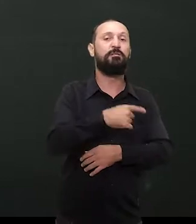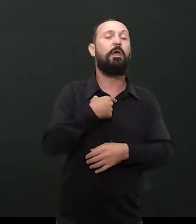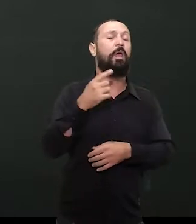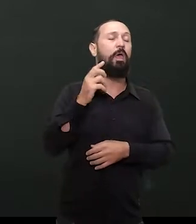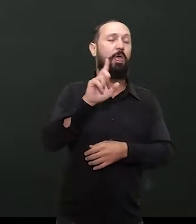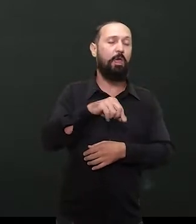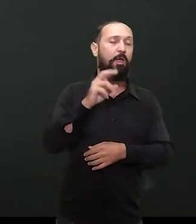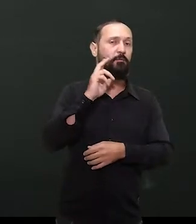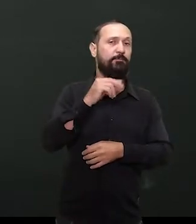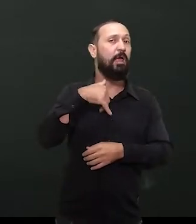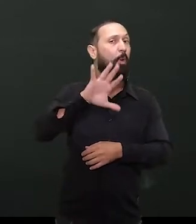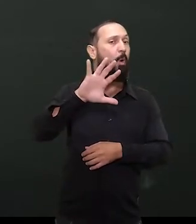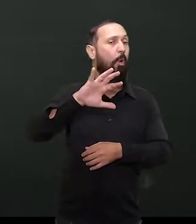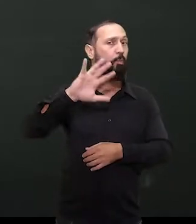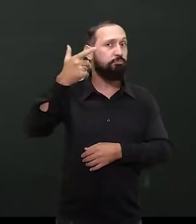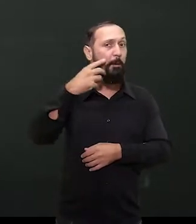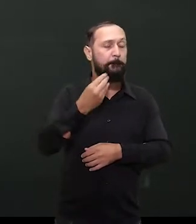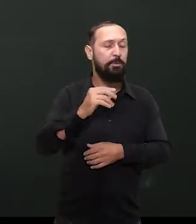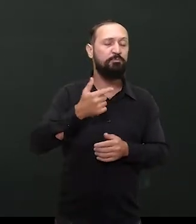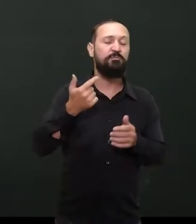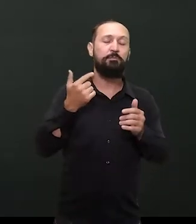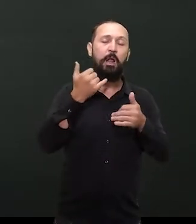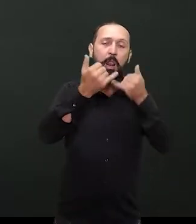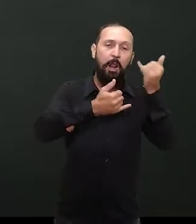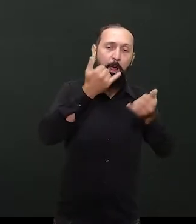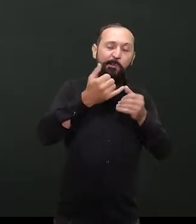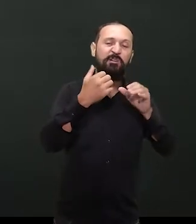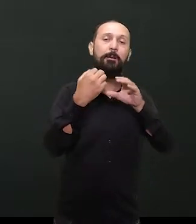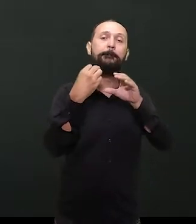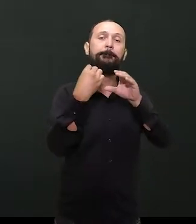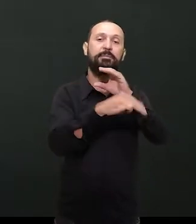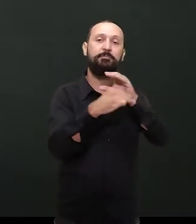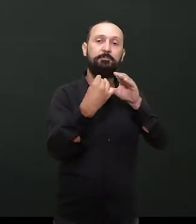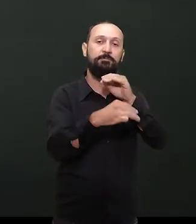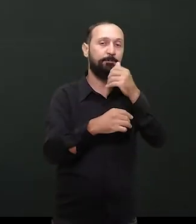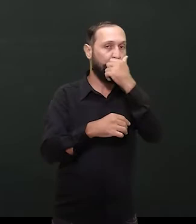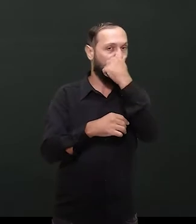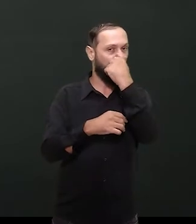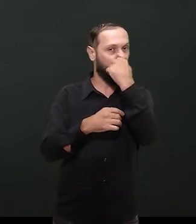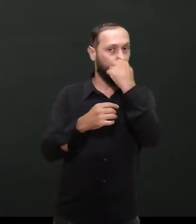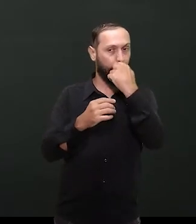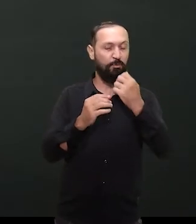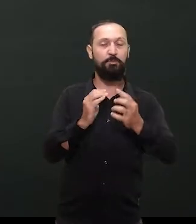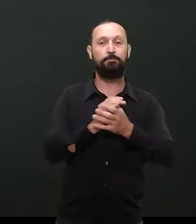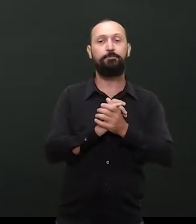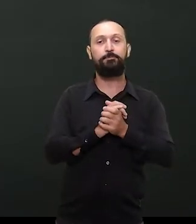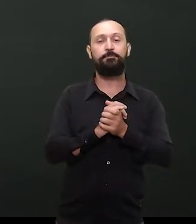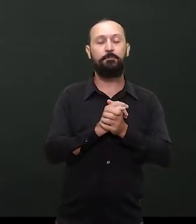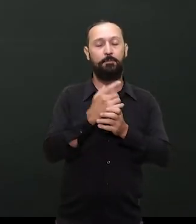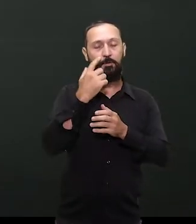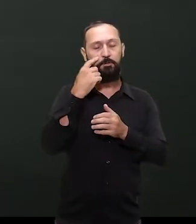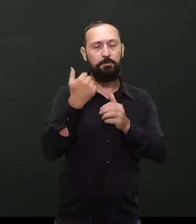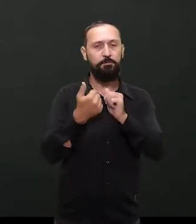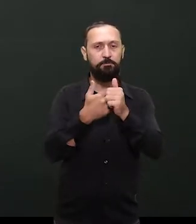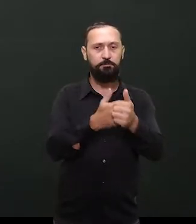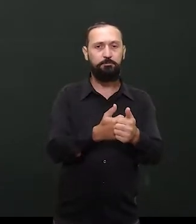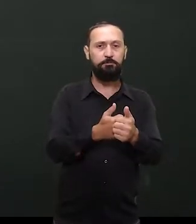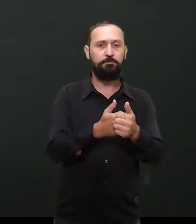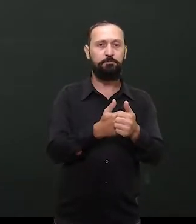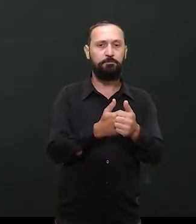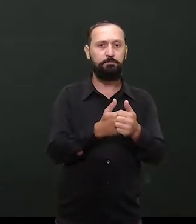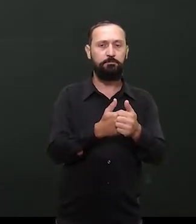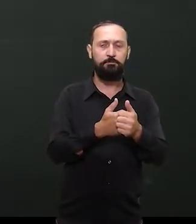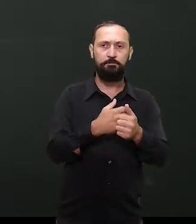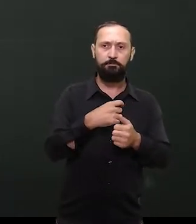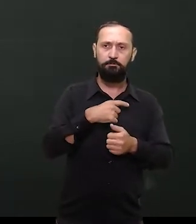tipo de estou quem é o que mais ocorre ligações mensagens e dentro desse A Perseguição